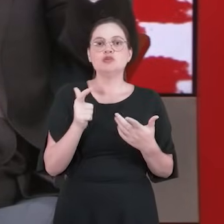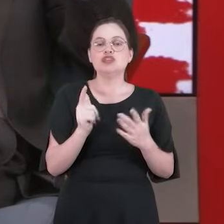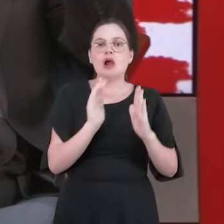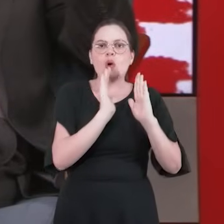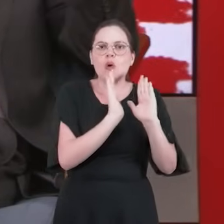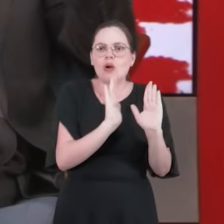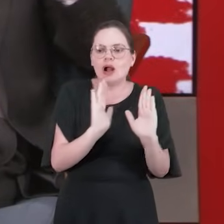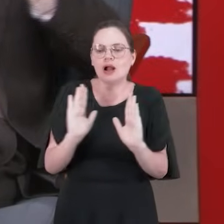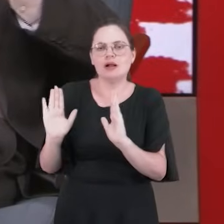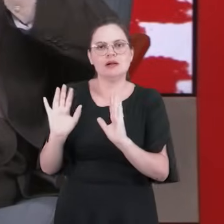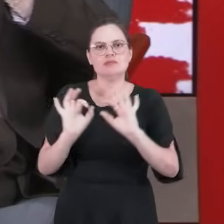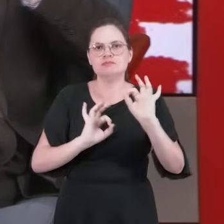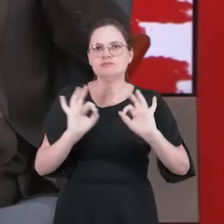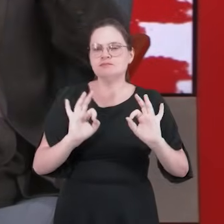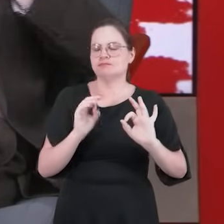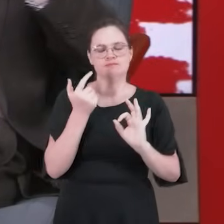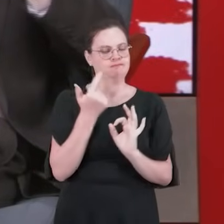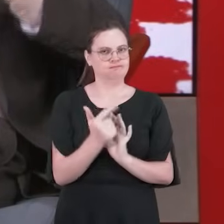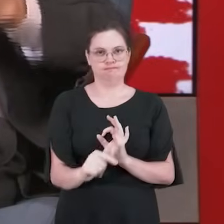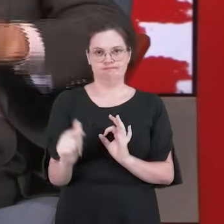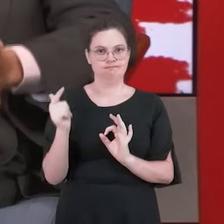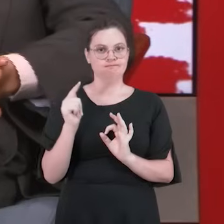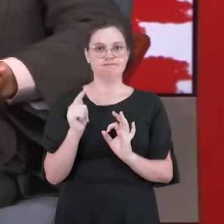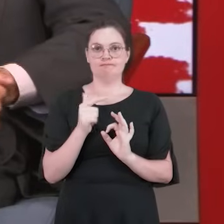ordem, uma desorganização, uma coisa